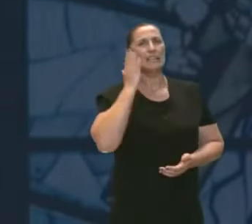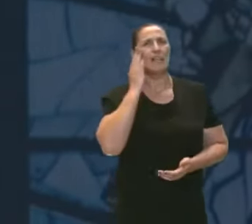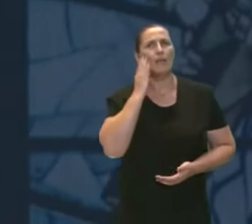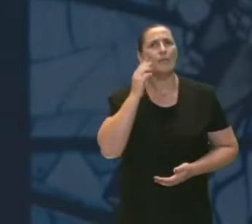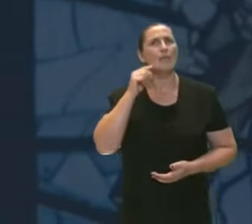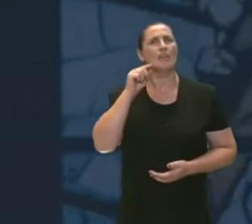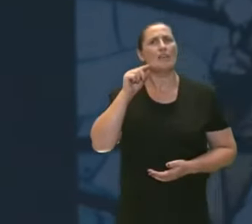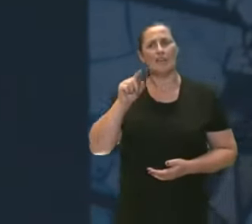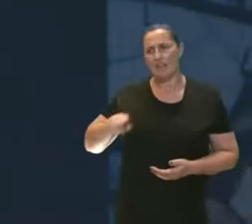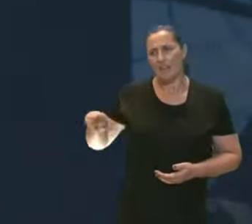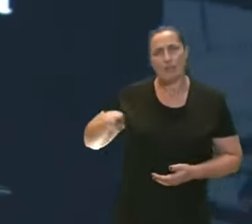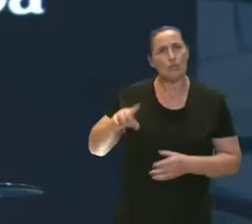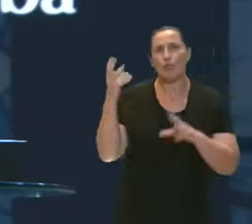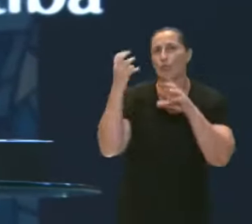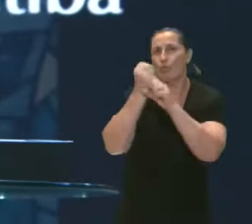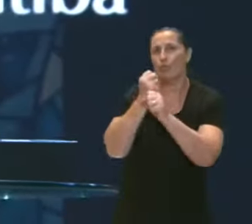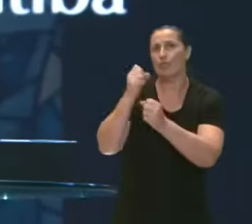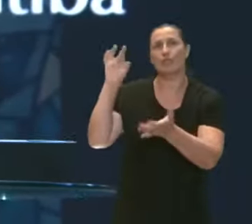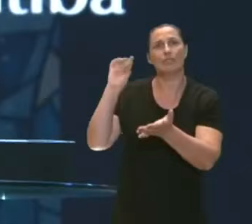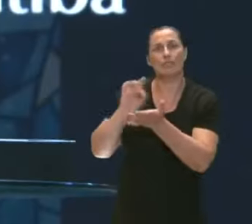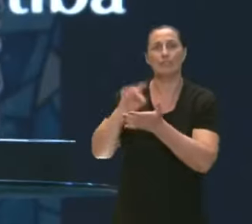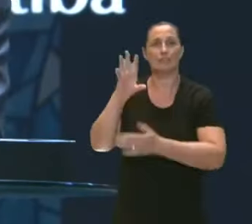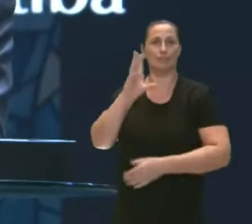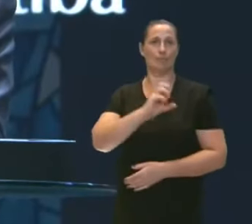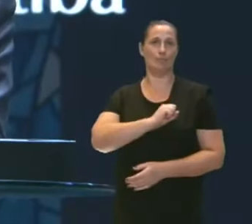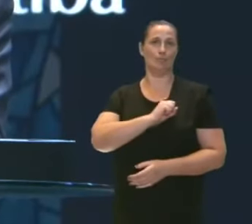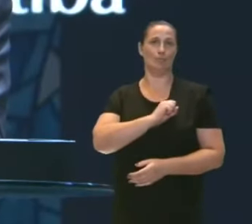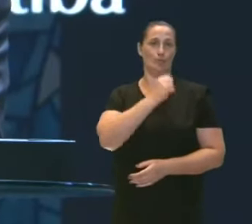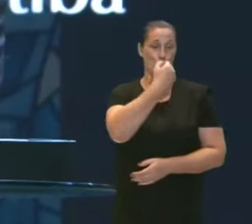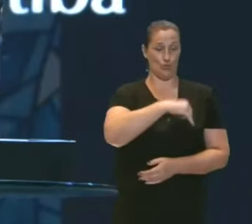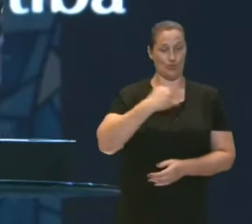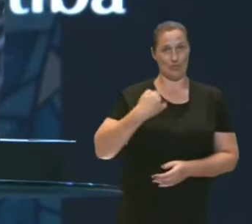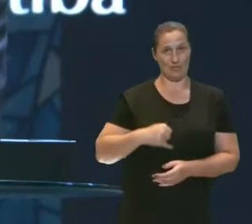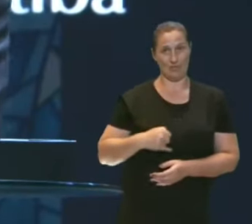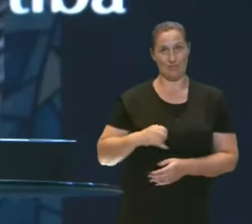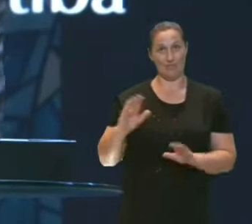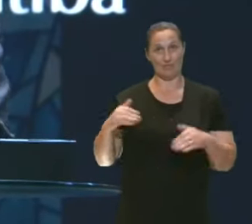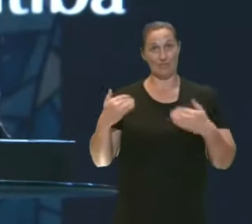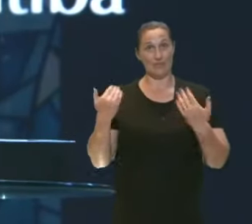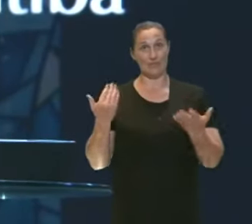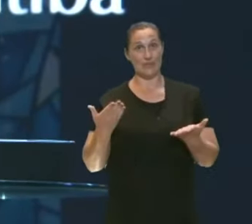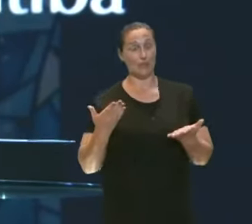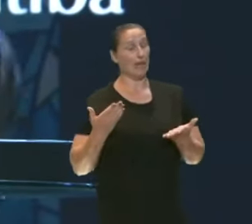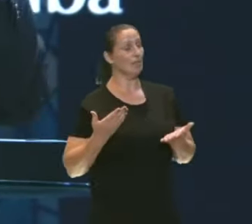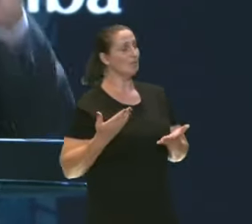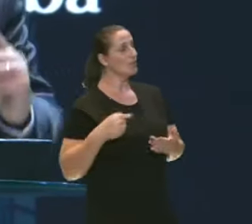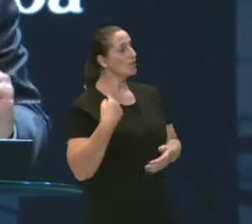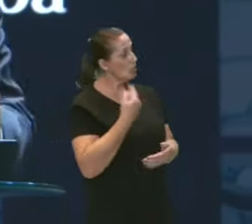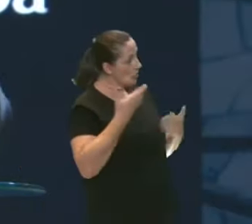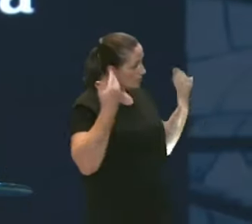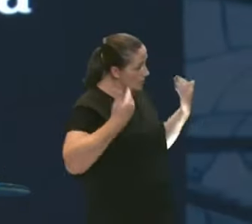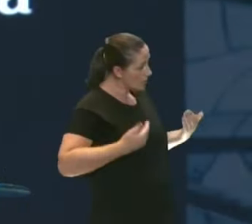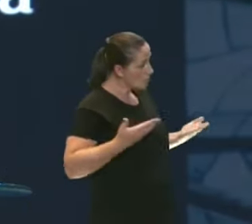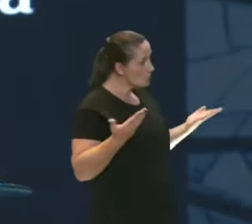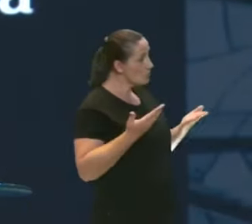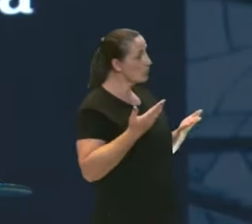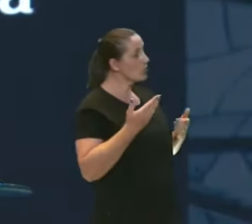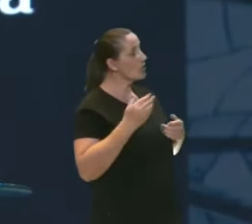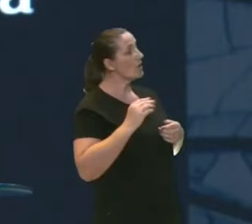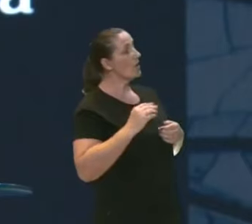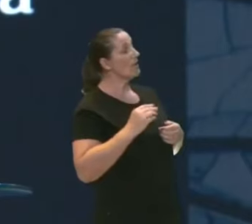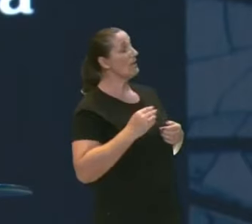genuíno de José, que é capaz de perdoar. Então eles se apresentam para ser escravos. E aí José fala algumas